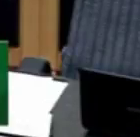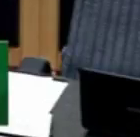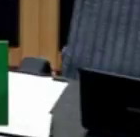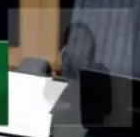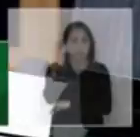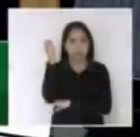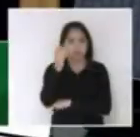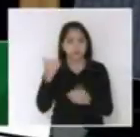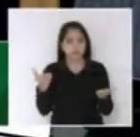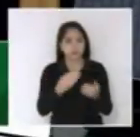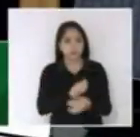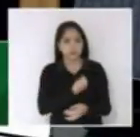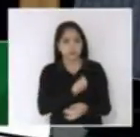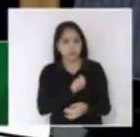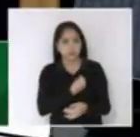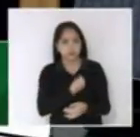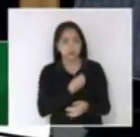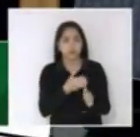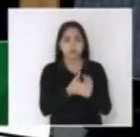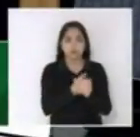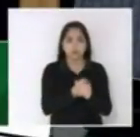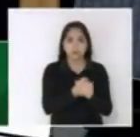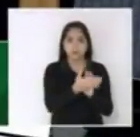a sua fala também,